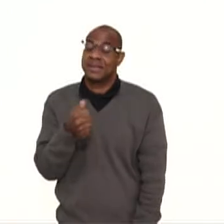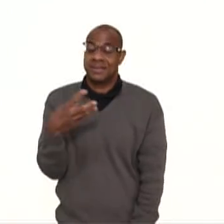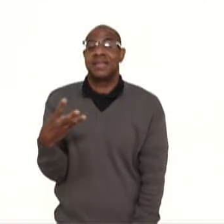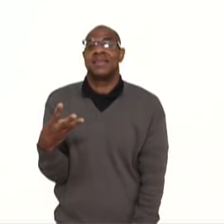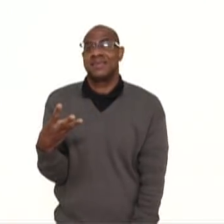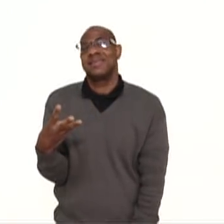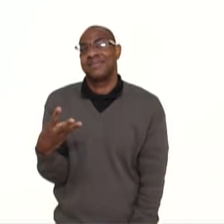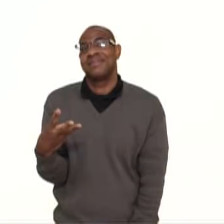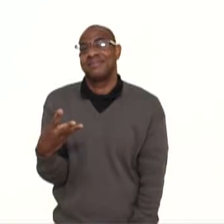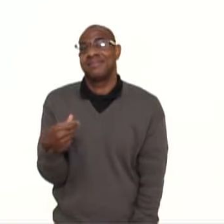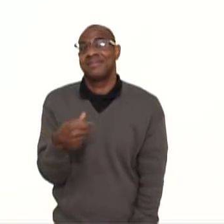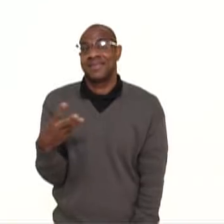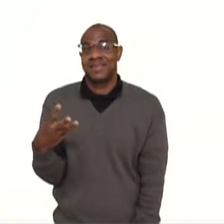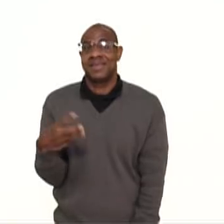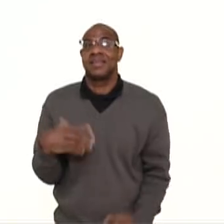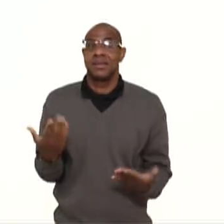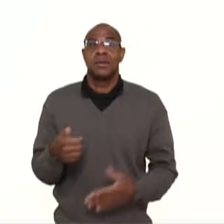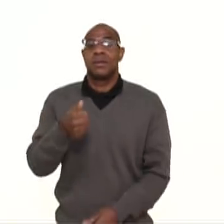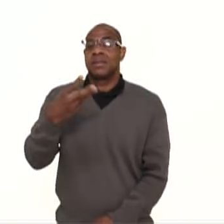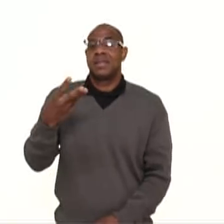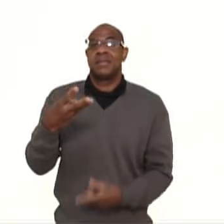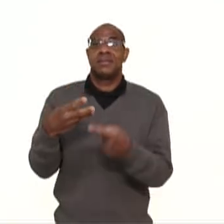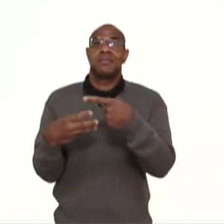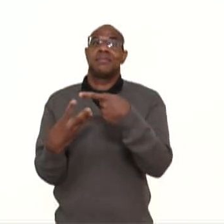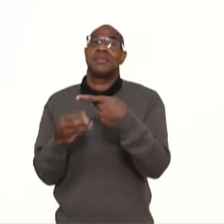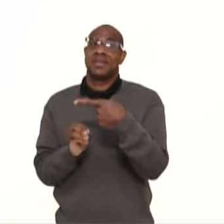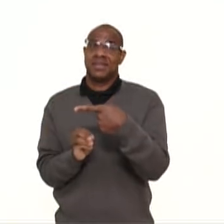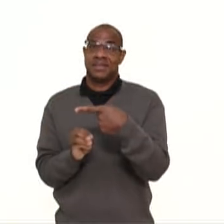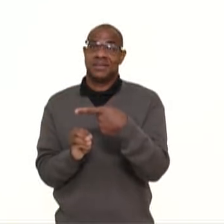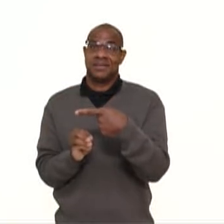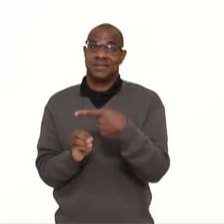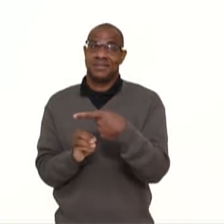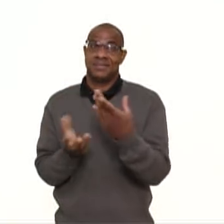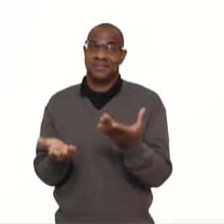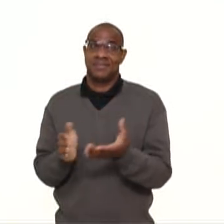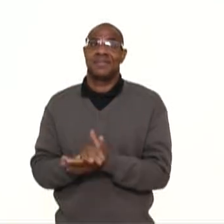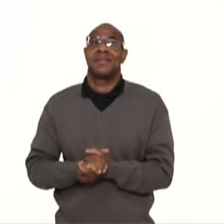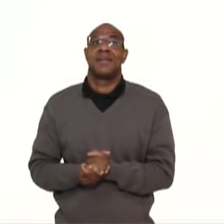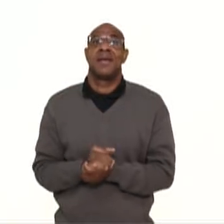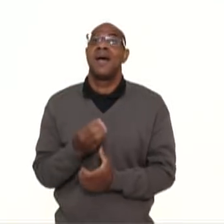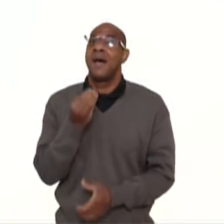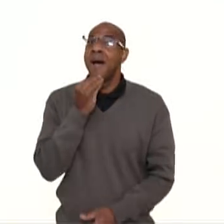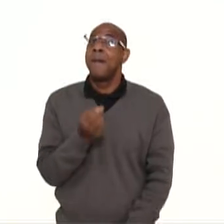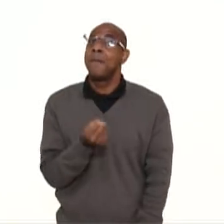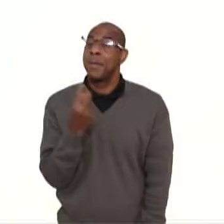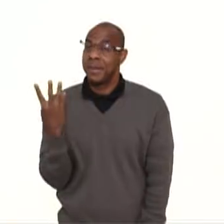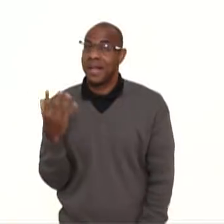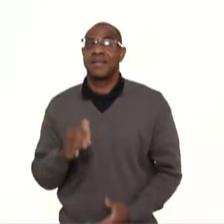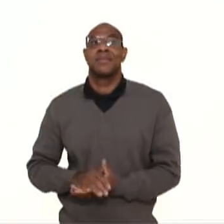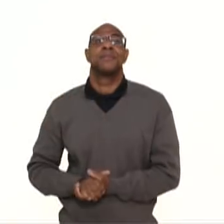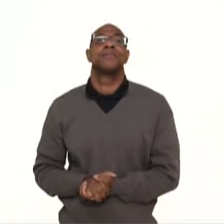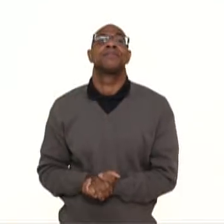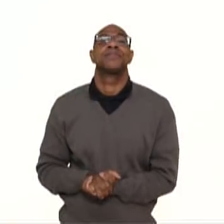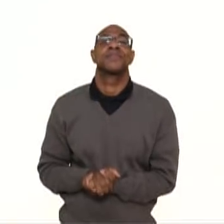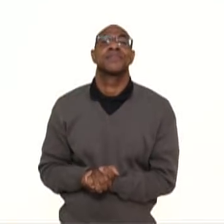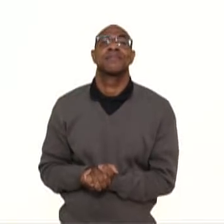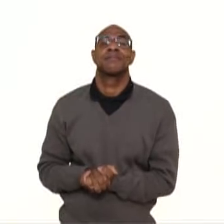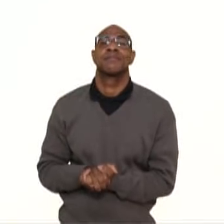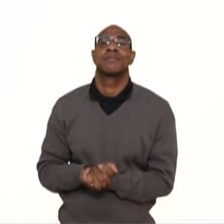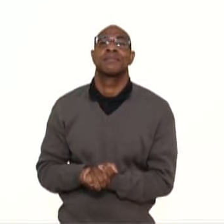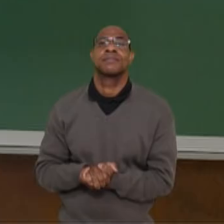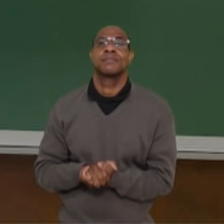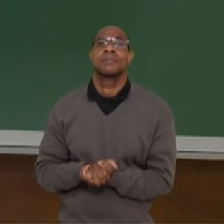Então, a probabilidade é 13 sobre 30. Tranquilo? Agora nós vamos fazer a letra D.